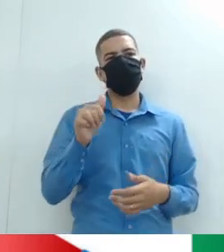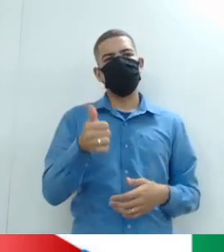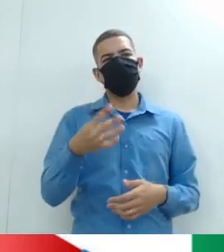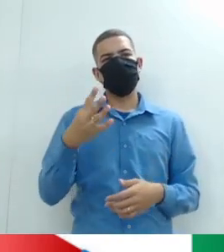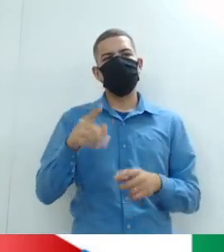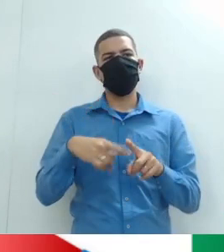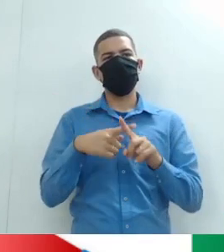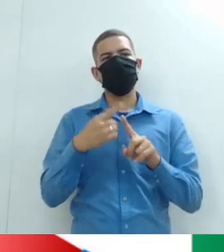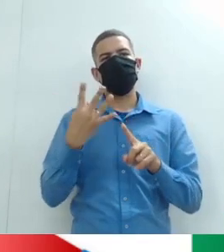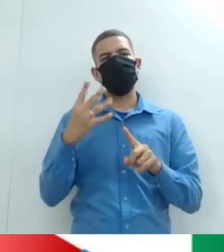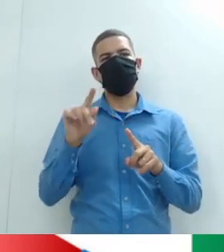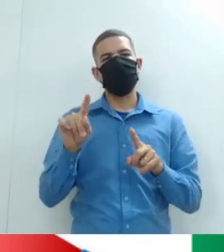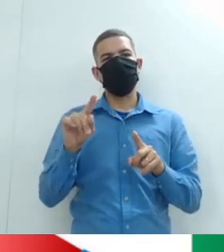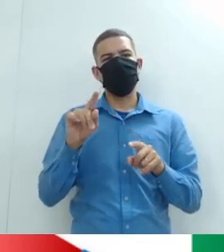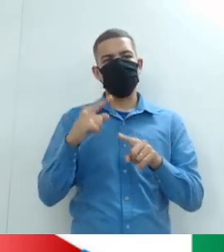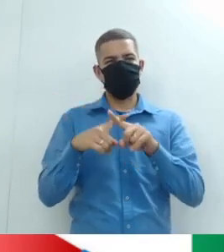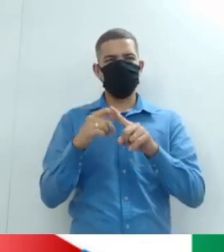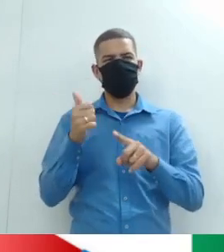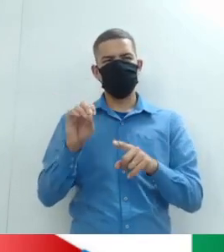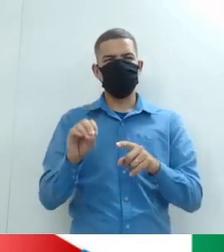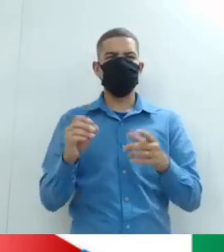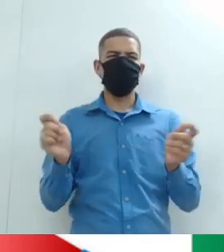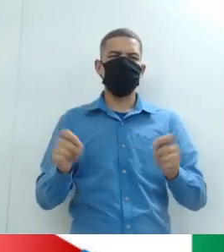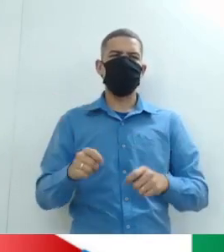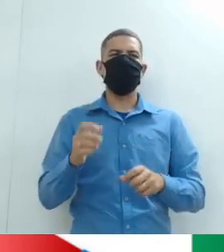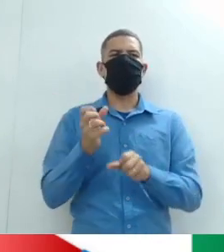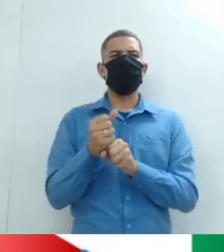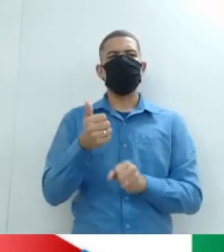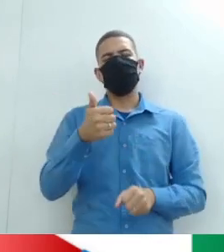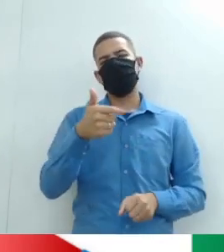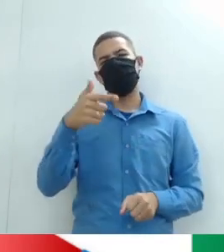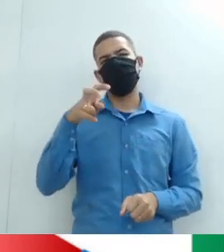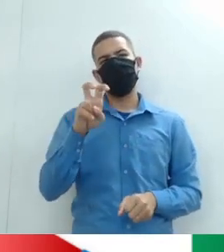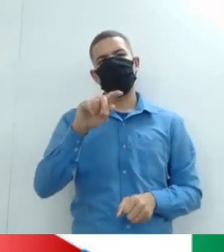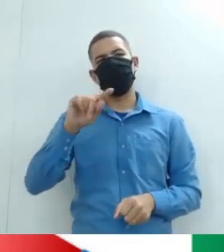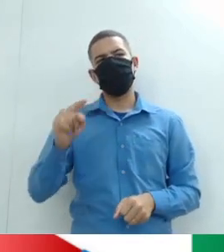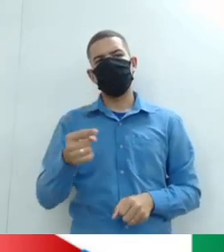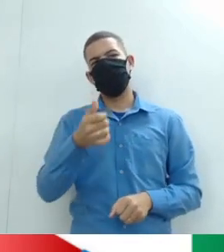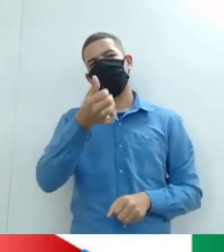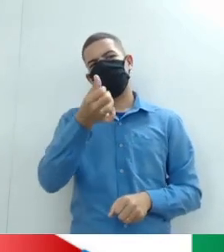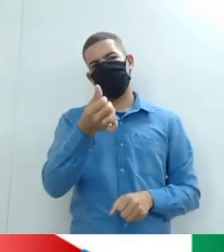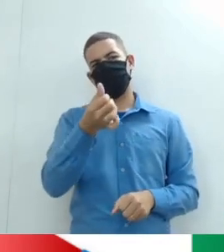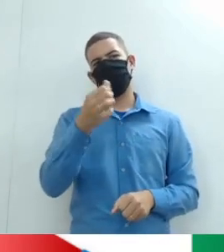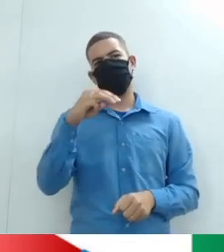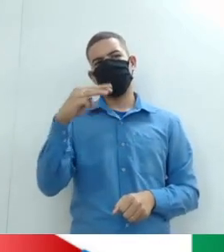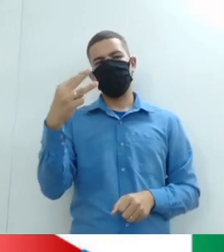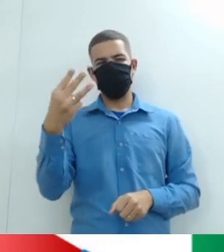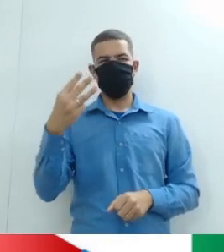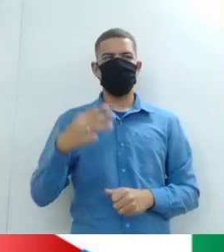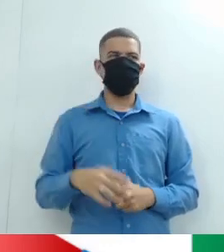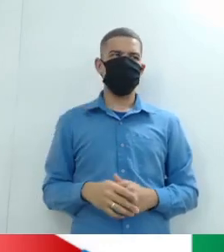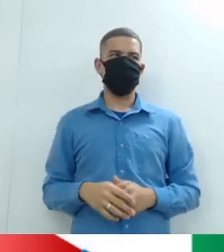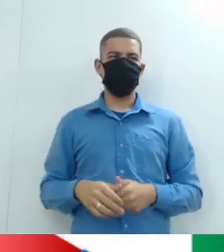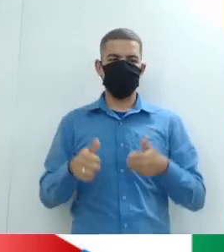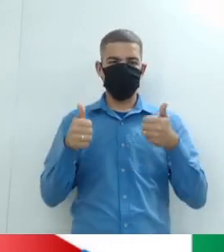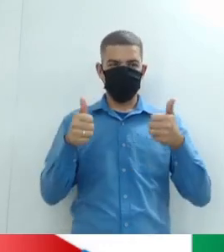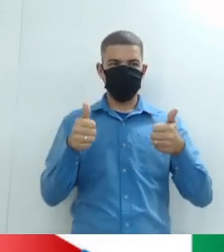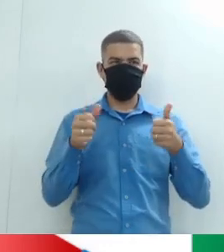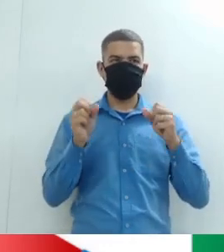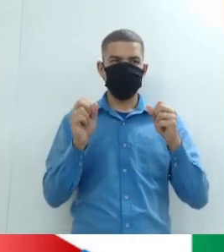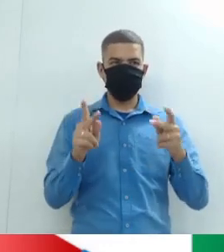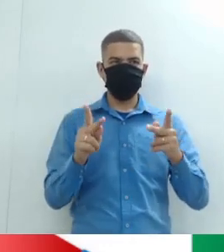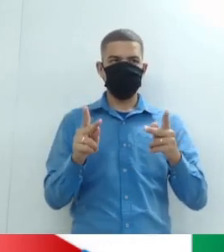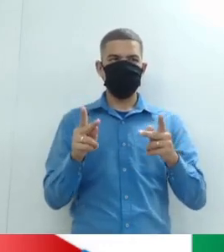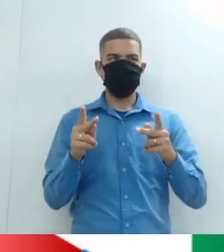4 vezes 10. Aí, da forma que você fizer, vai dar 125,5 0,6 metros cúbicos. Fechou? Deu